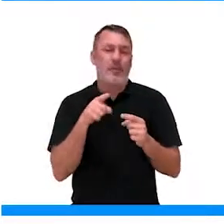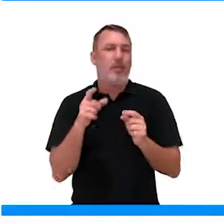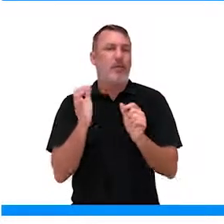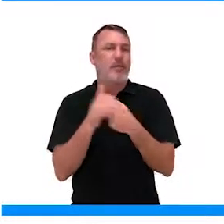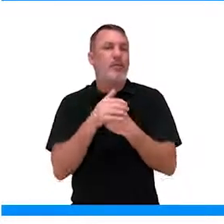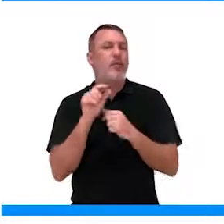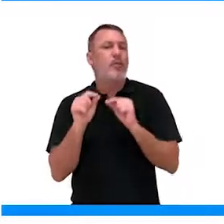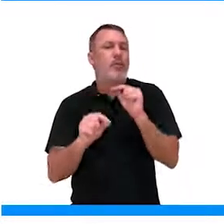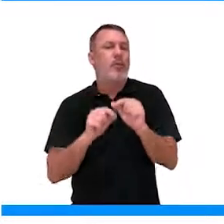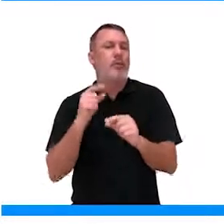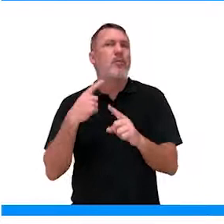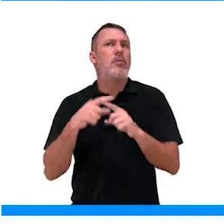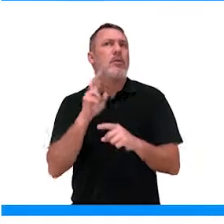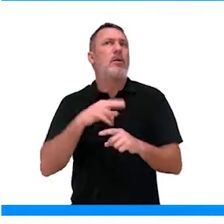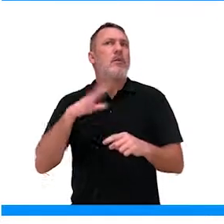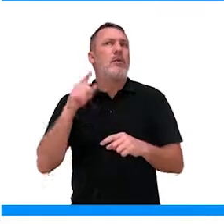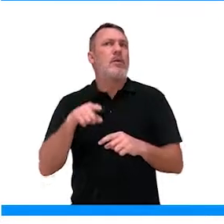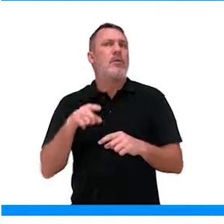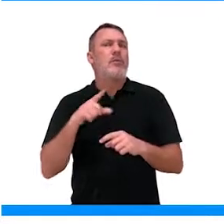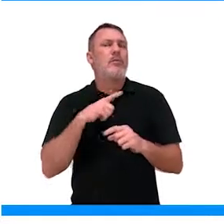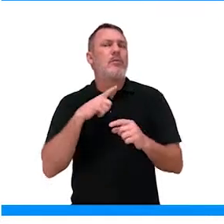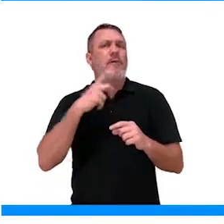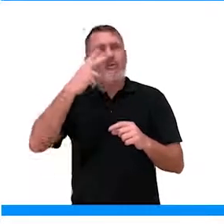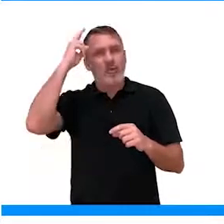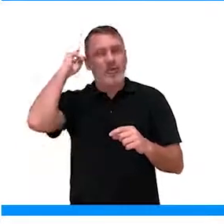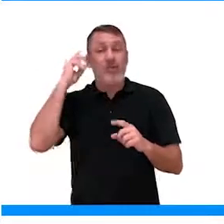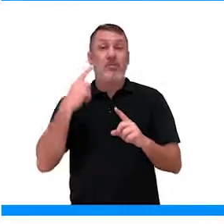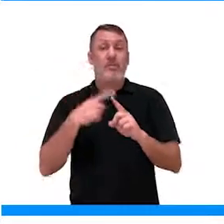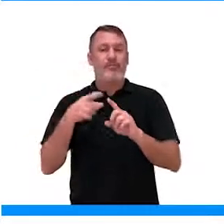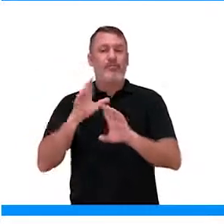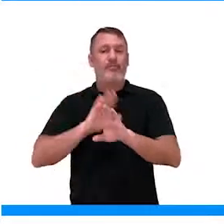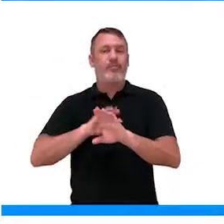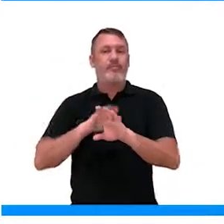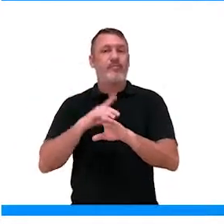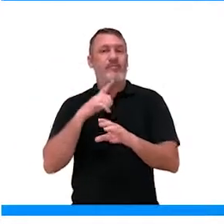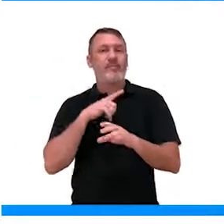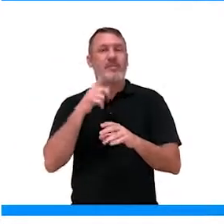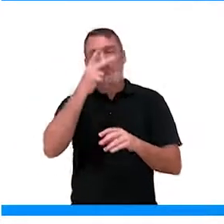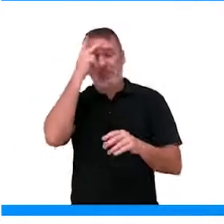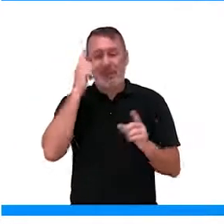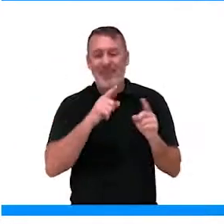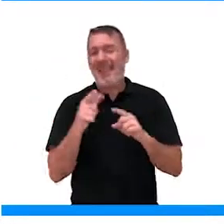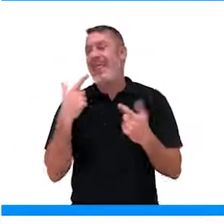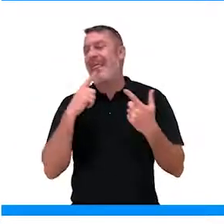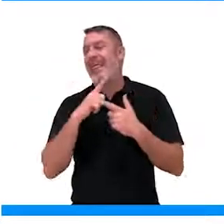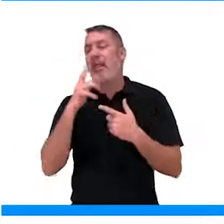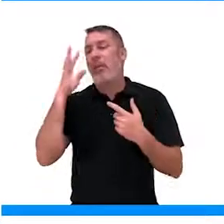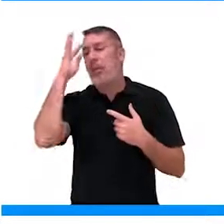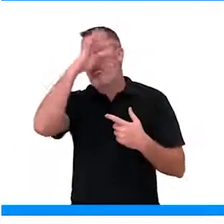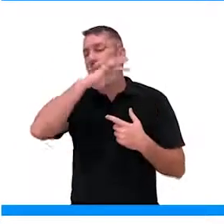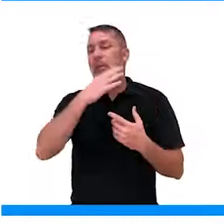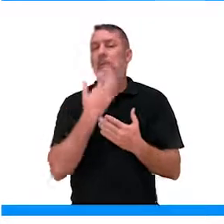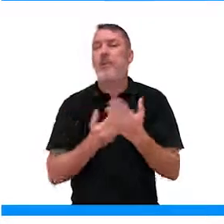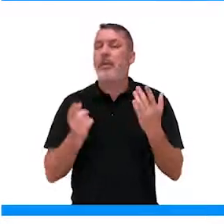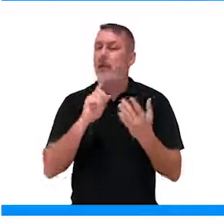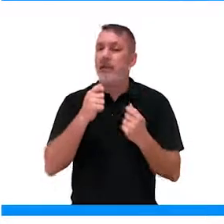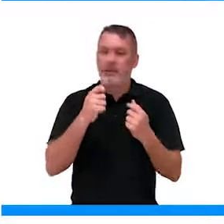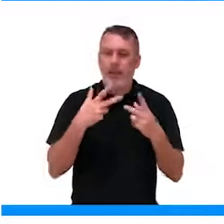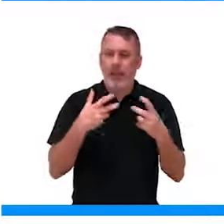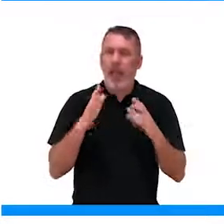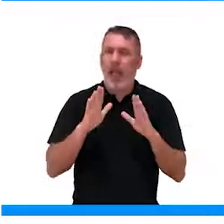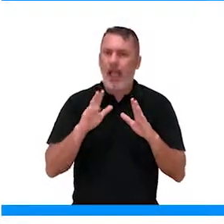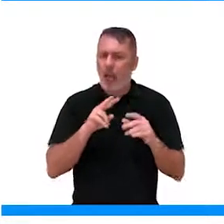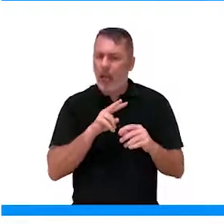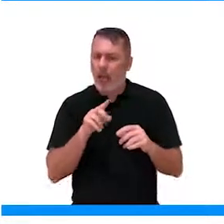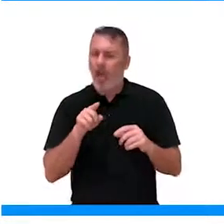Então, por que elas são utilizadas? Esse gênero é utilizado nos vestibulares? Porque a mensagem está nas entrelinhas do texto, né? O aluno ele tem que observar o que